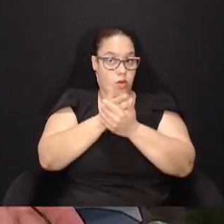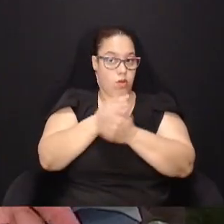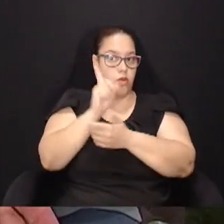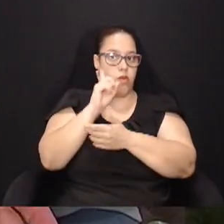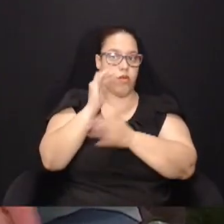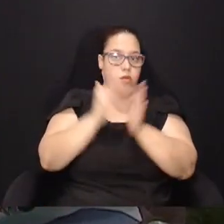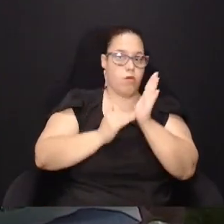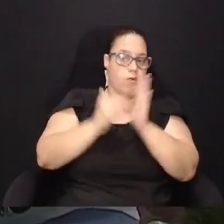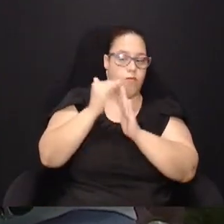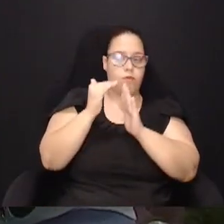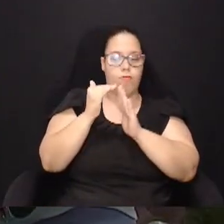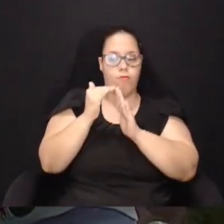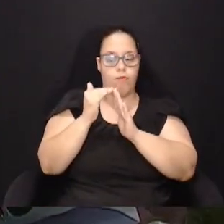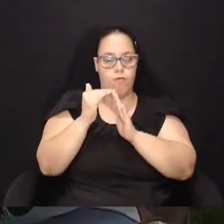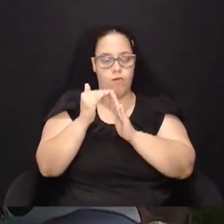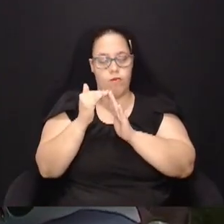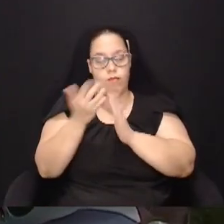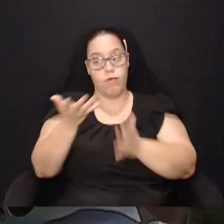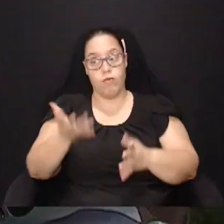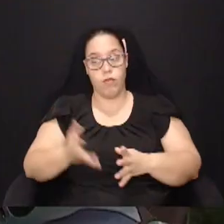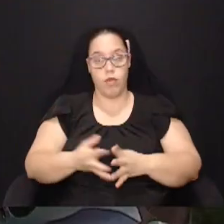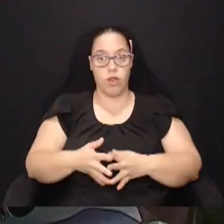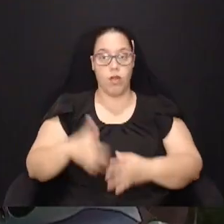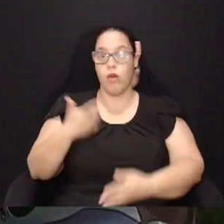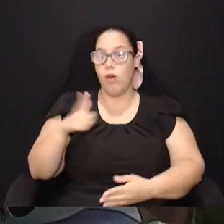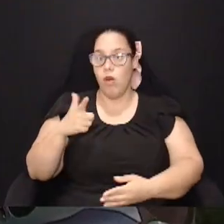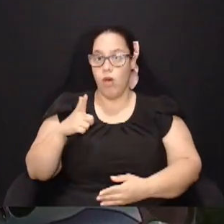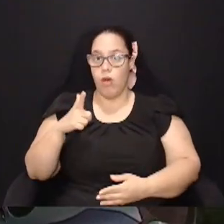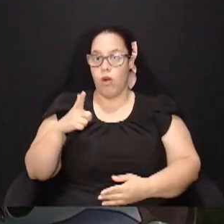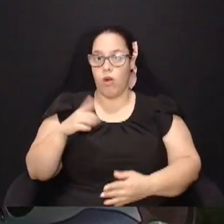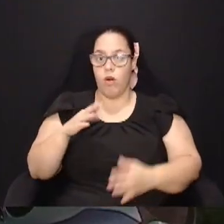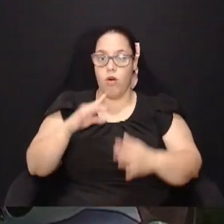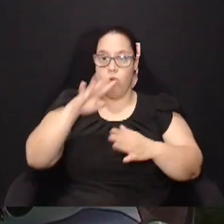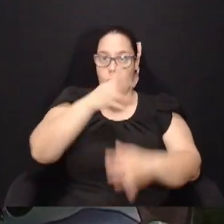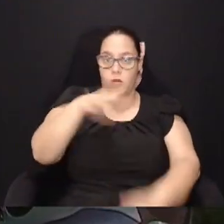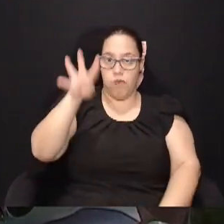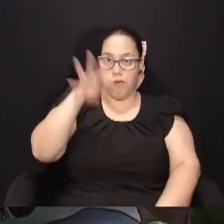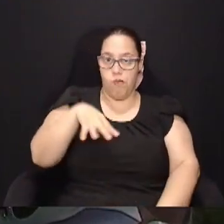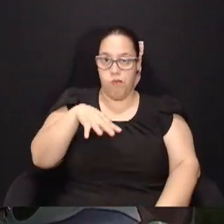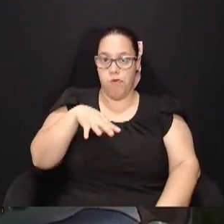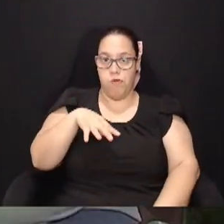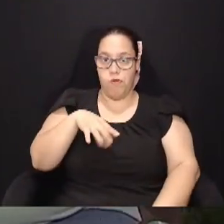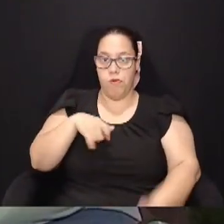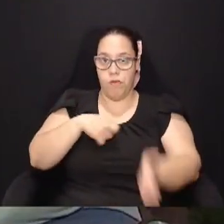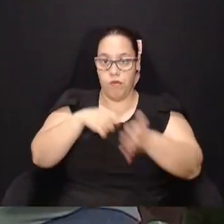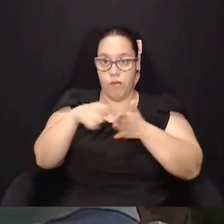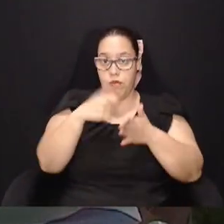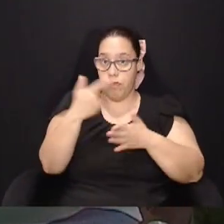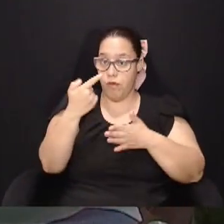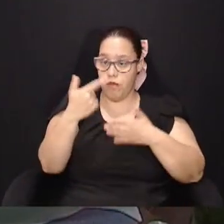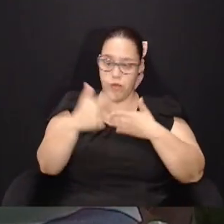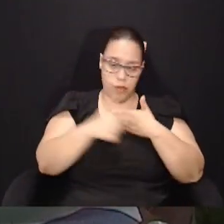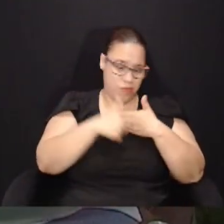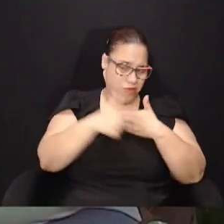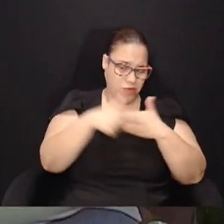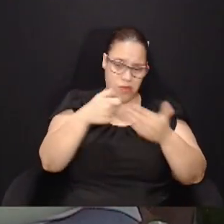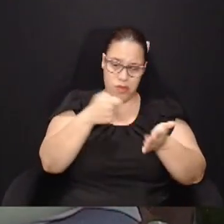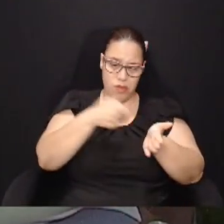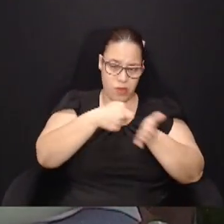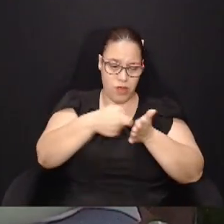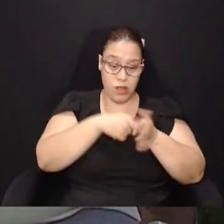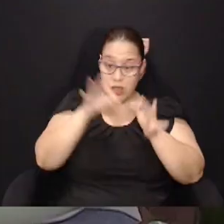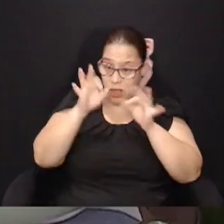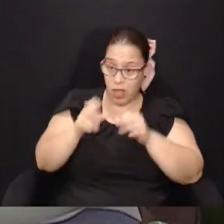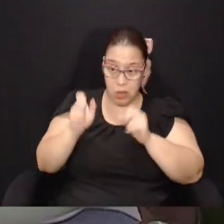orçamento. E assim, não tem condições de fazer uma planilha eletrônica? Não tem problema. Faz papel de pão está tudo certo,